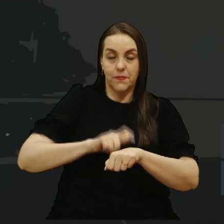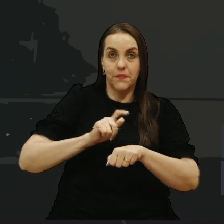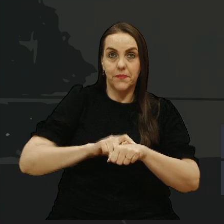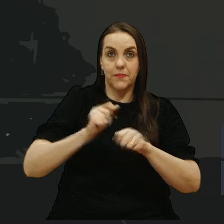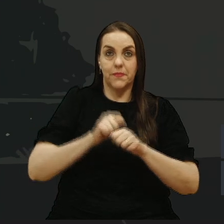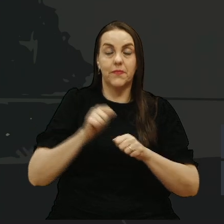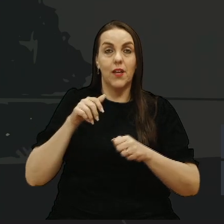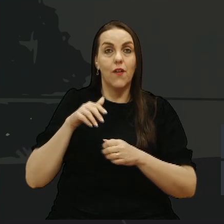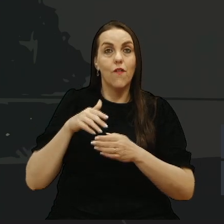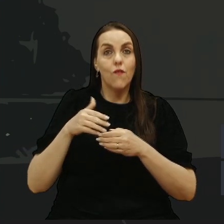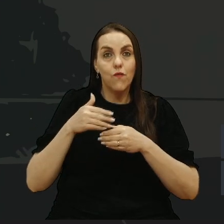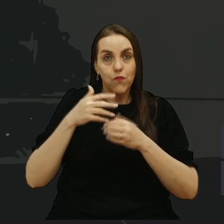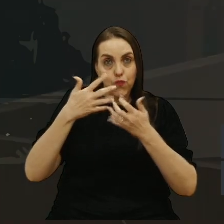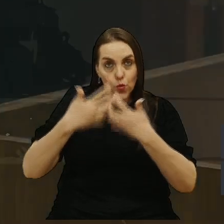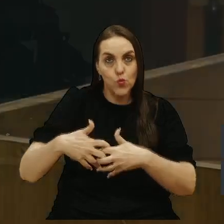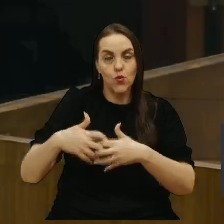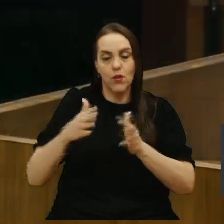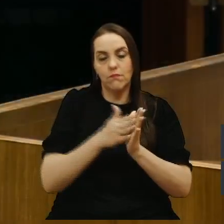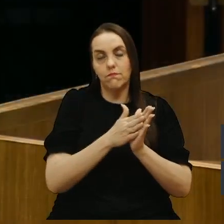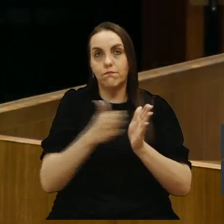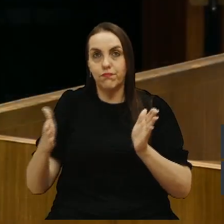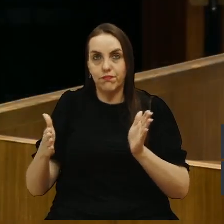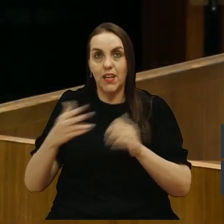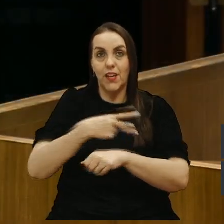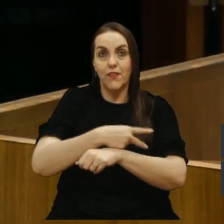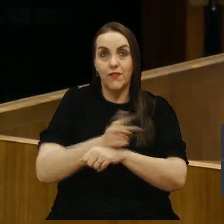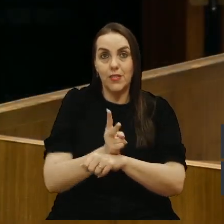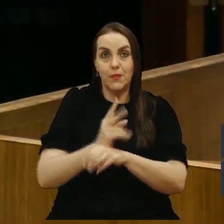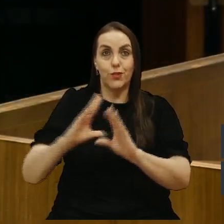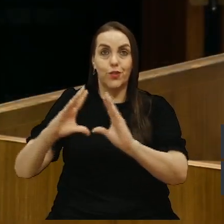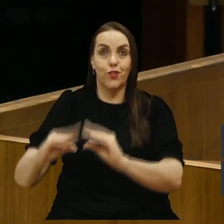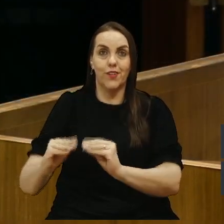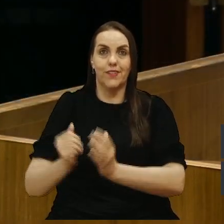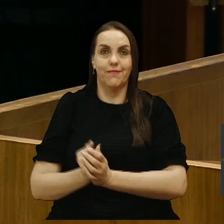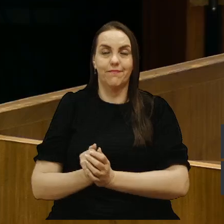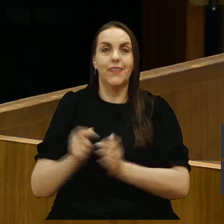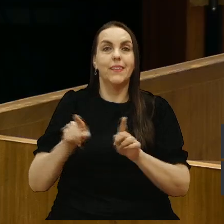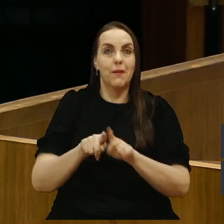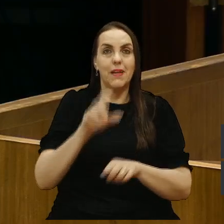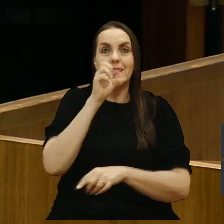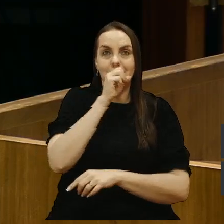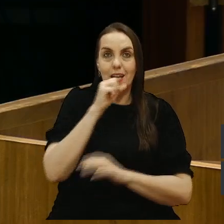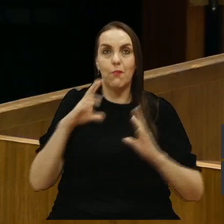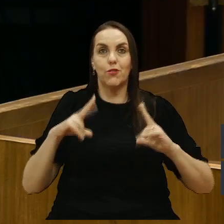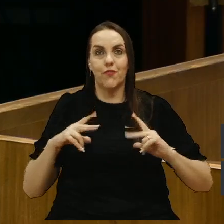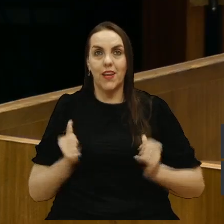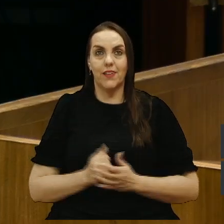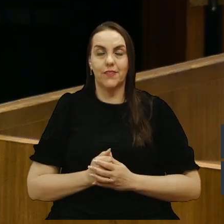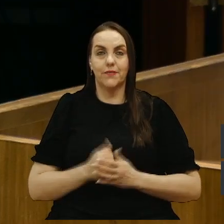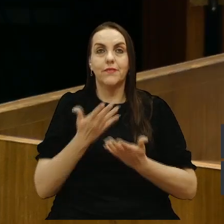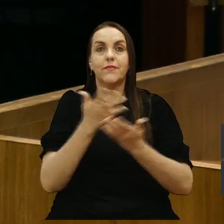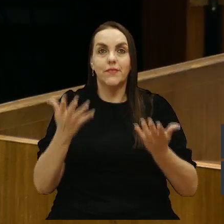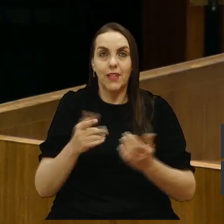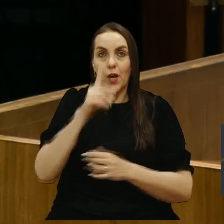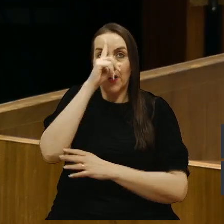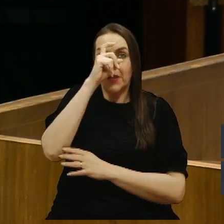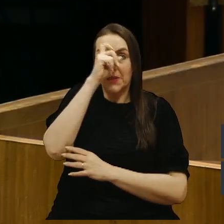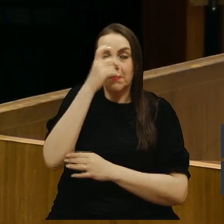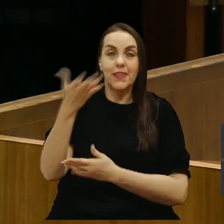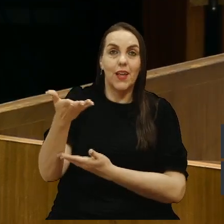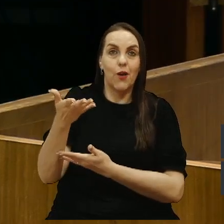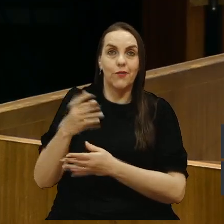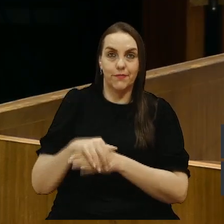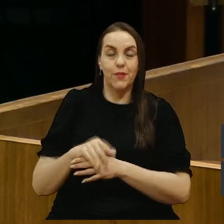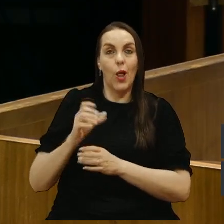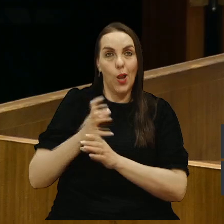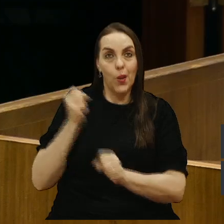de funcionamento a um período vespertino e noturno, também aos sábados e feriados. Quem que ganha com isso? O hospital. Quem que ganha